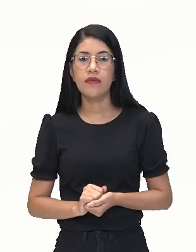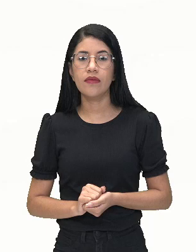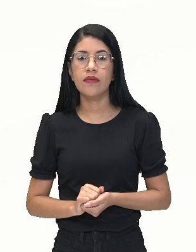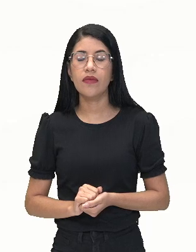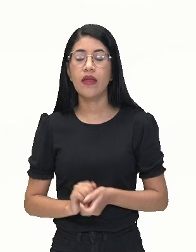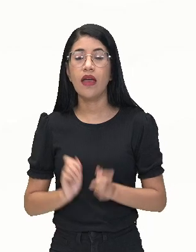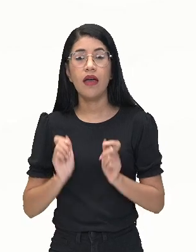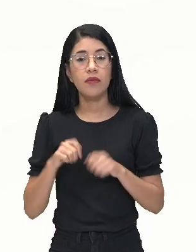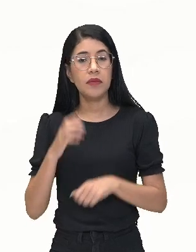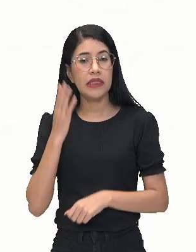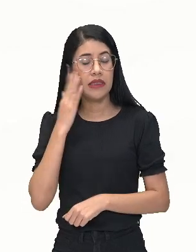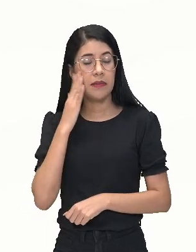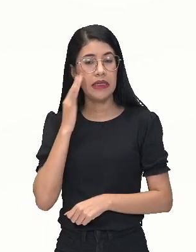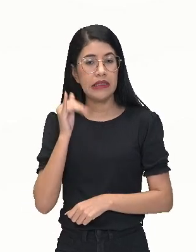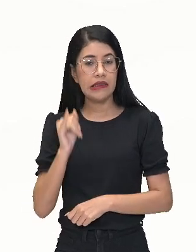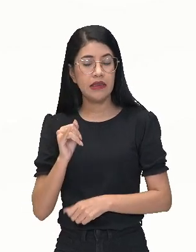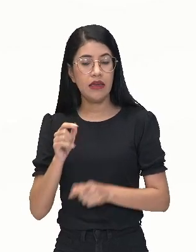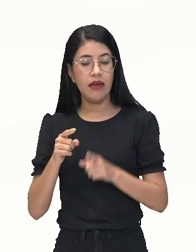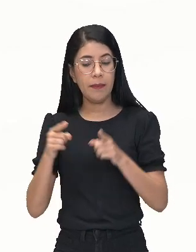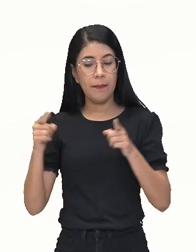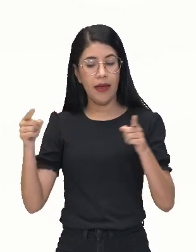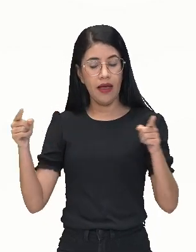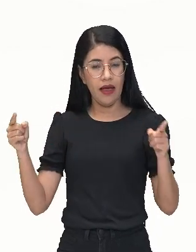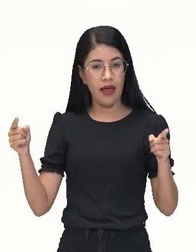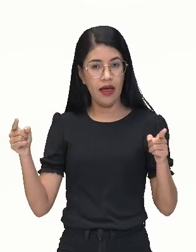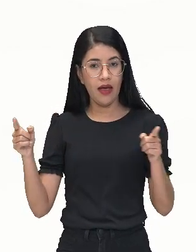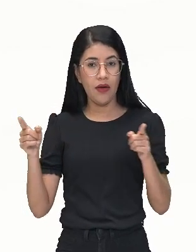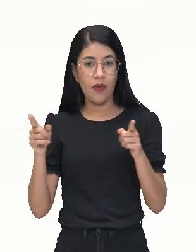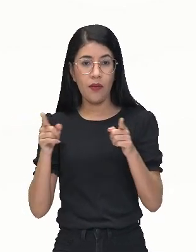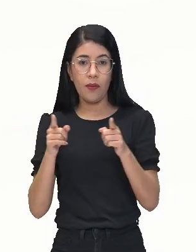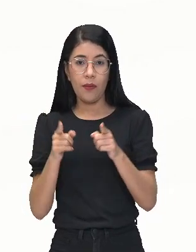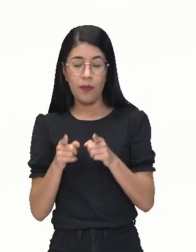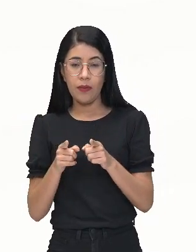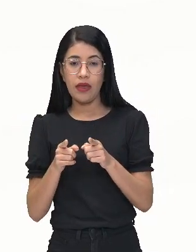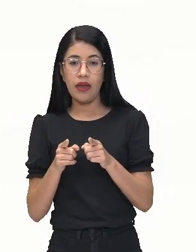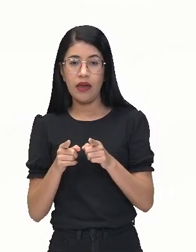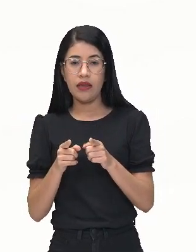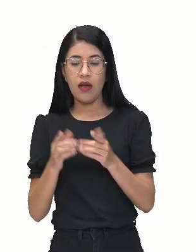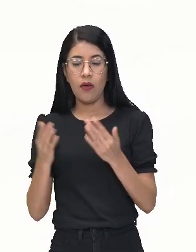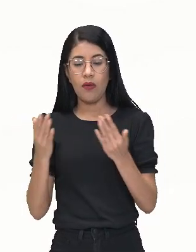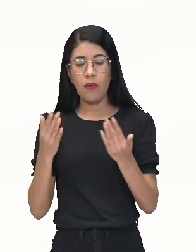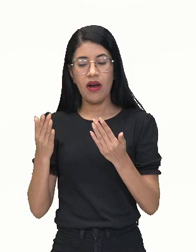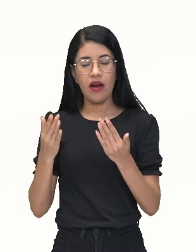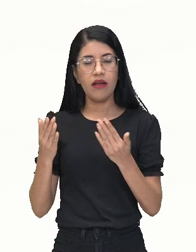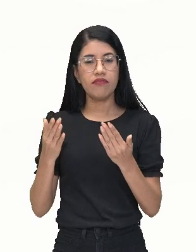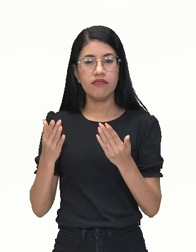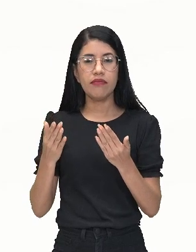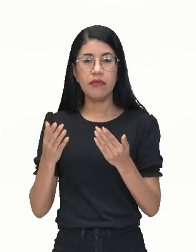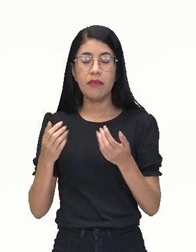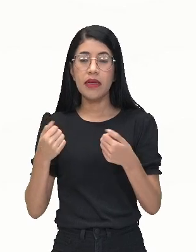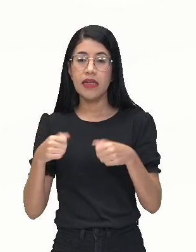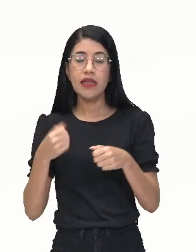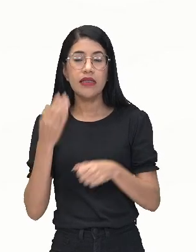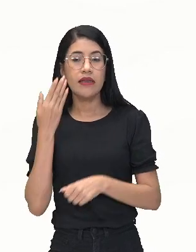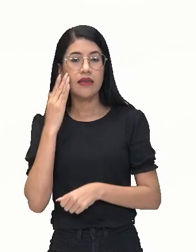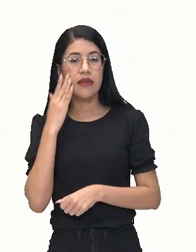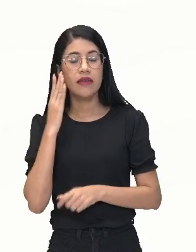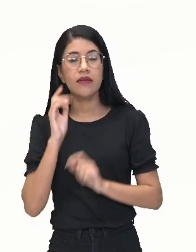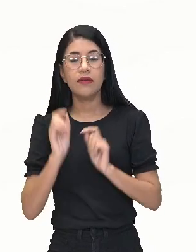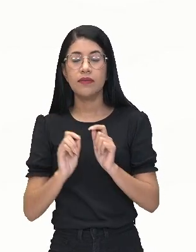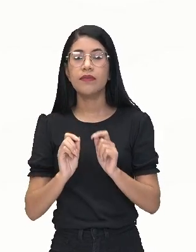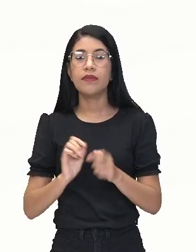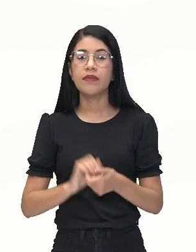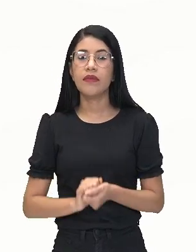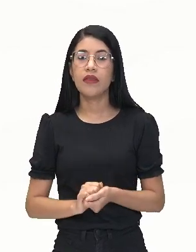é grande ou pequena, ou se ela é maior do que outra, basta entender que a escala nada mais é do que